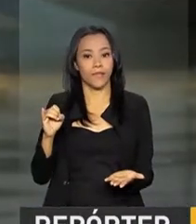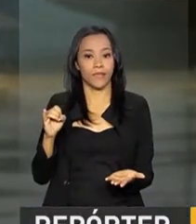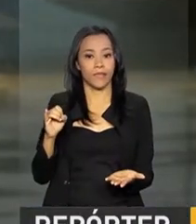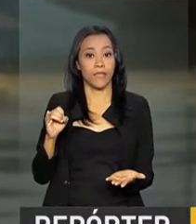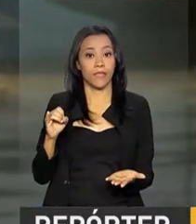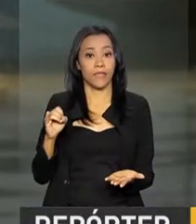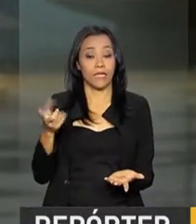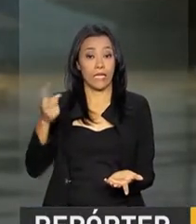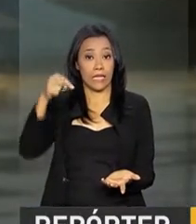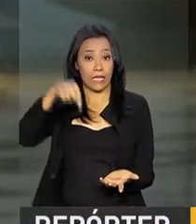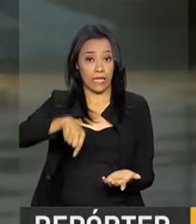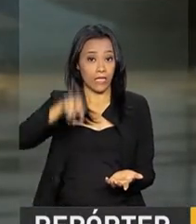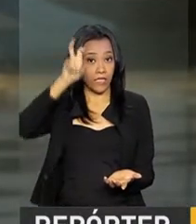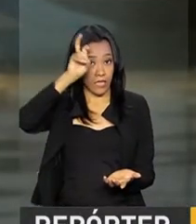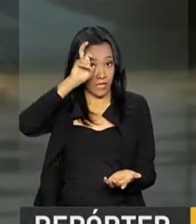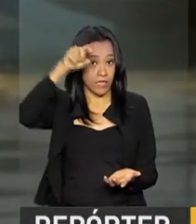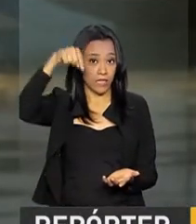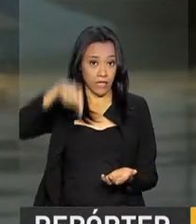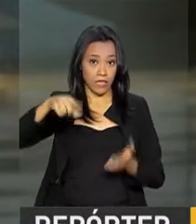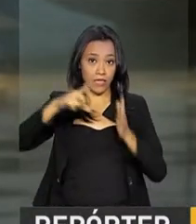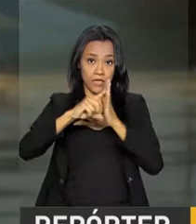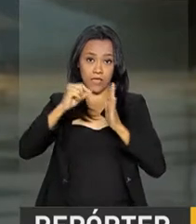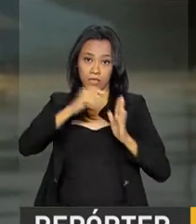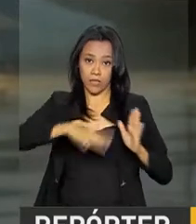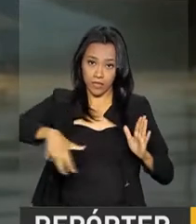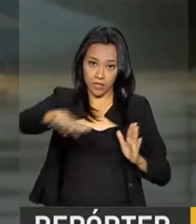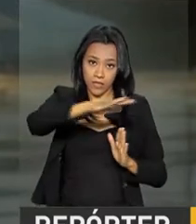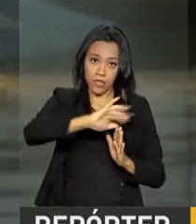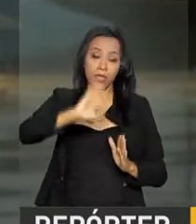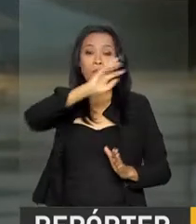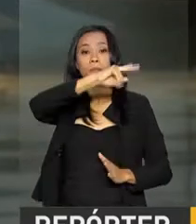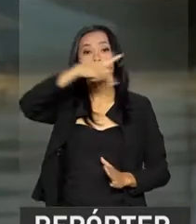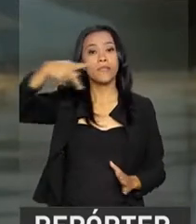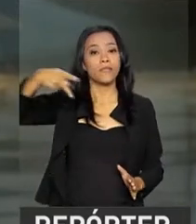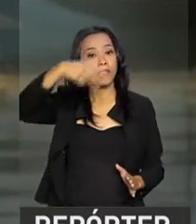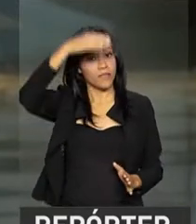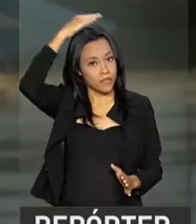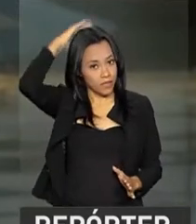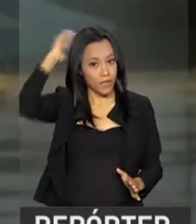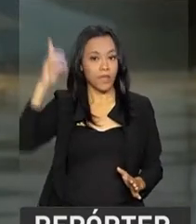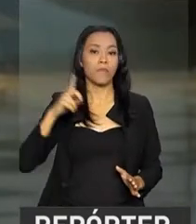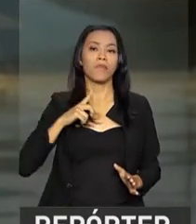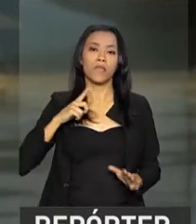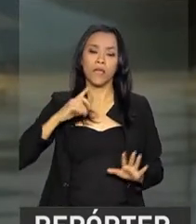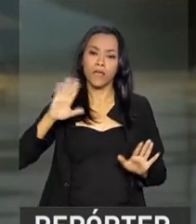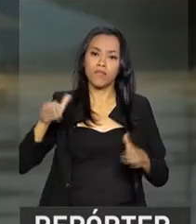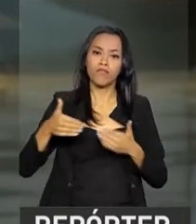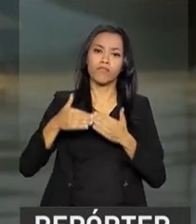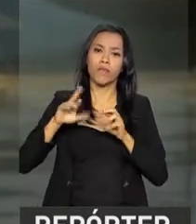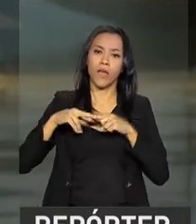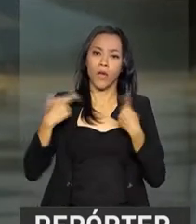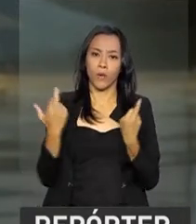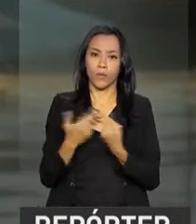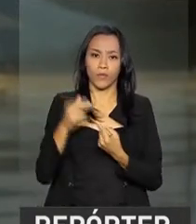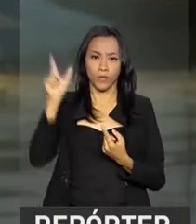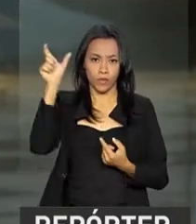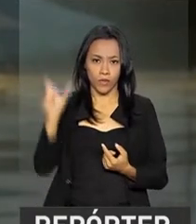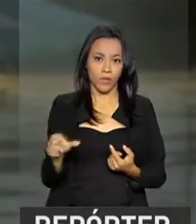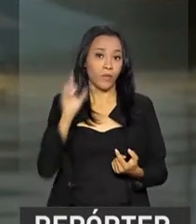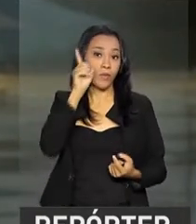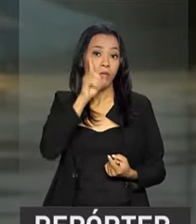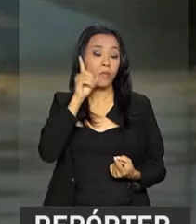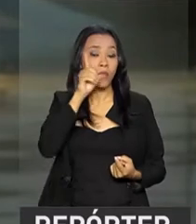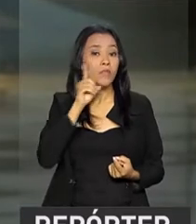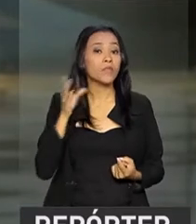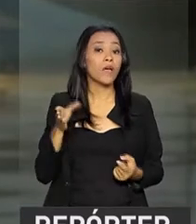nesta quinta-feira aqui no Palácio do Planalto, o presidente Michel Temer se reúne com o deputado Celso Russomano, do